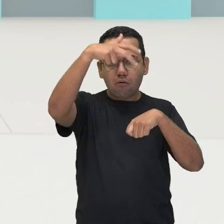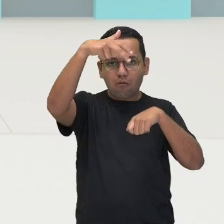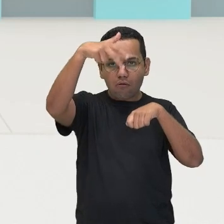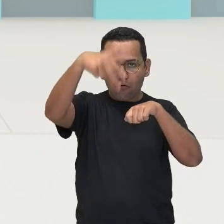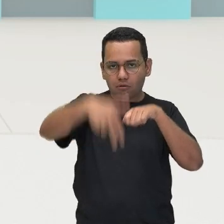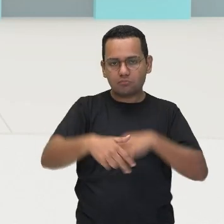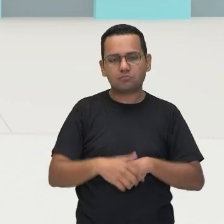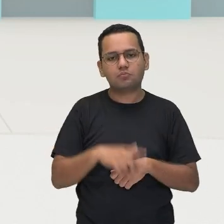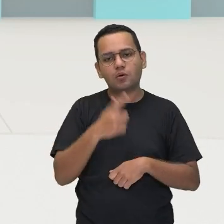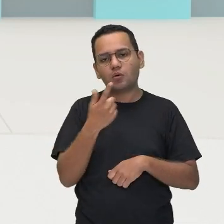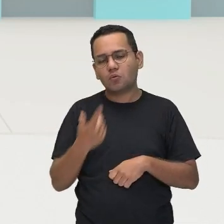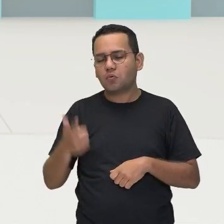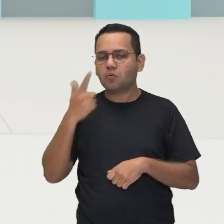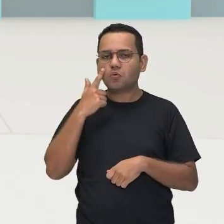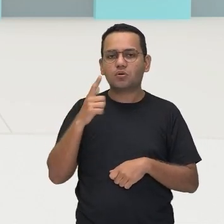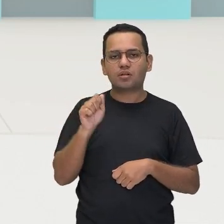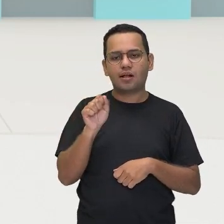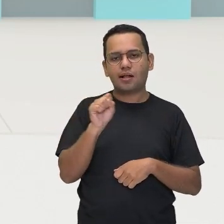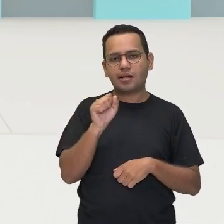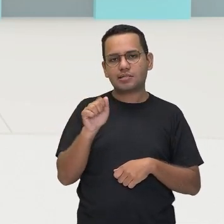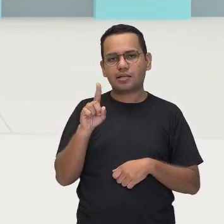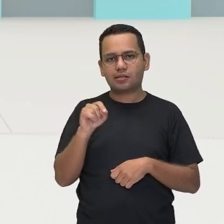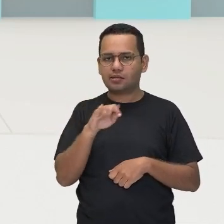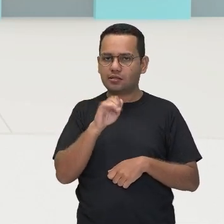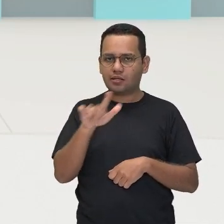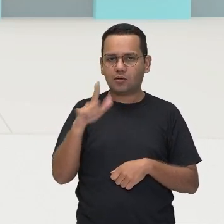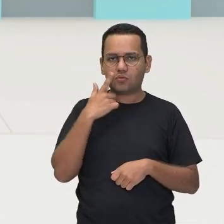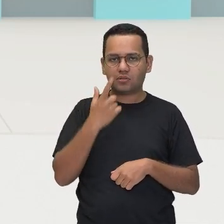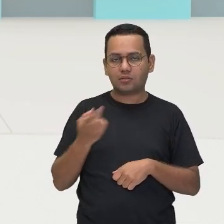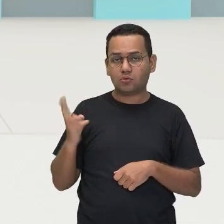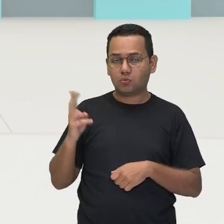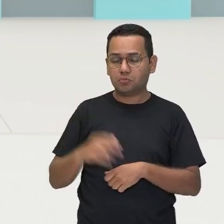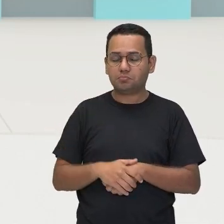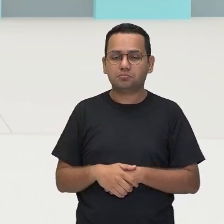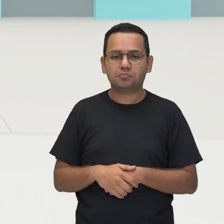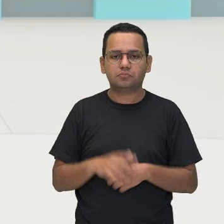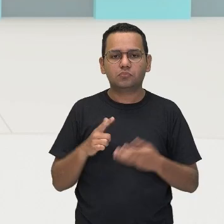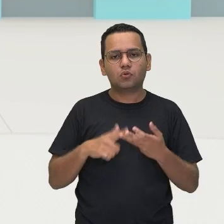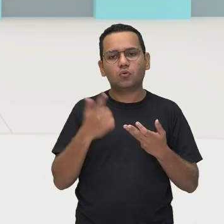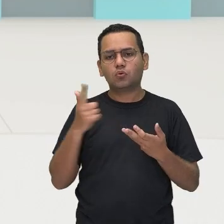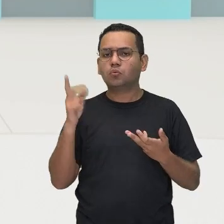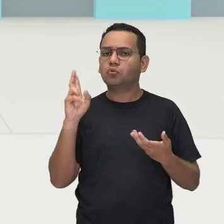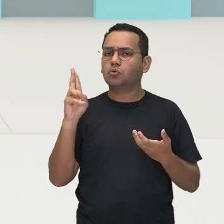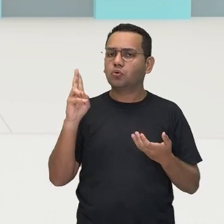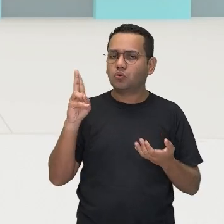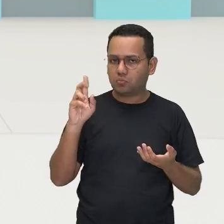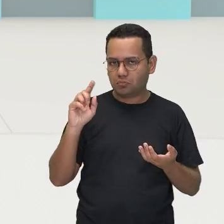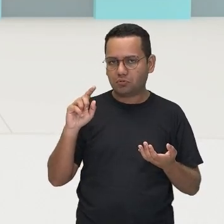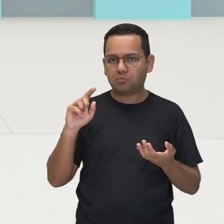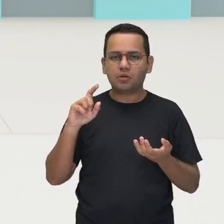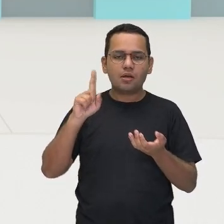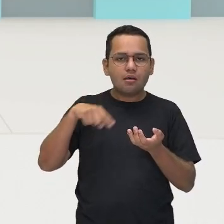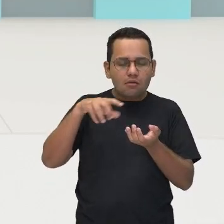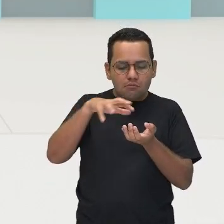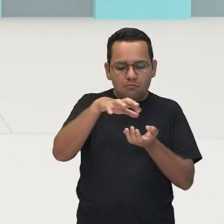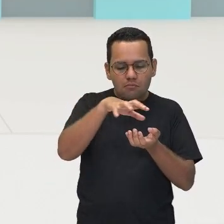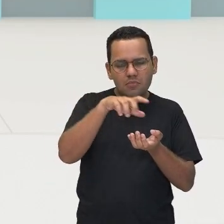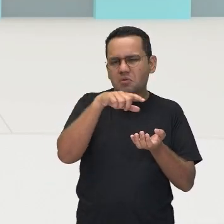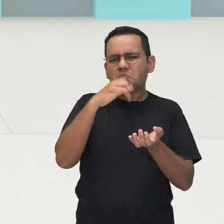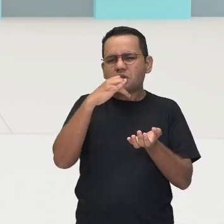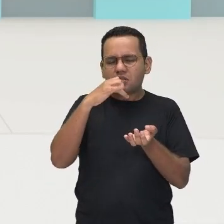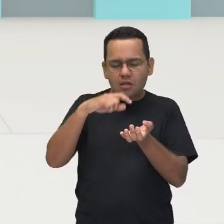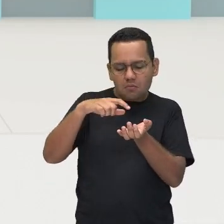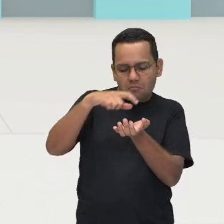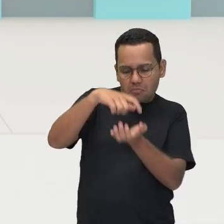a asa delta né que é esse voo livre também feito com esse equipamento o balonismo né que é essa esse voo mais